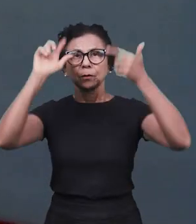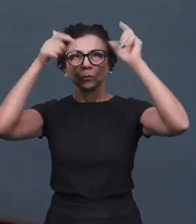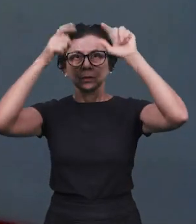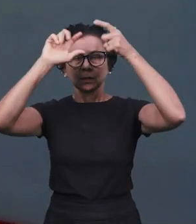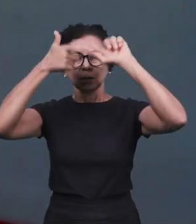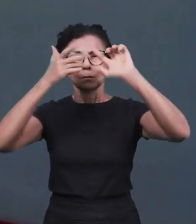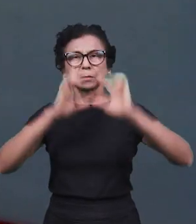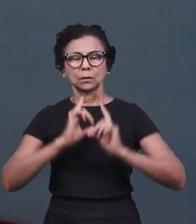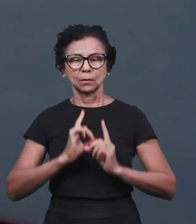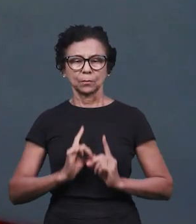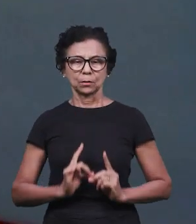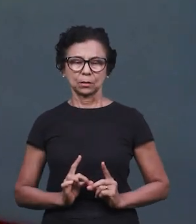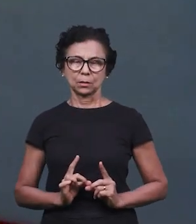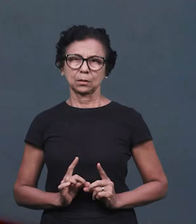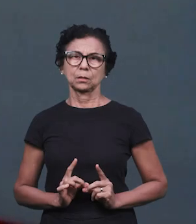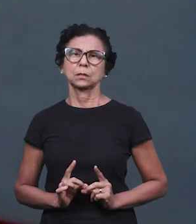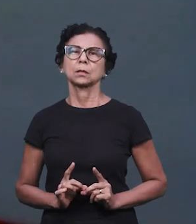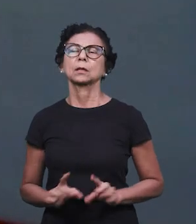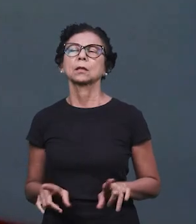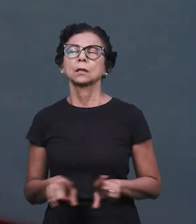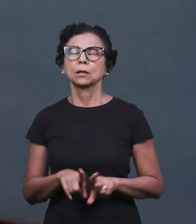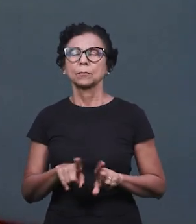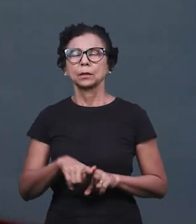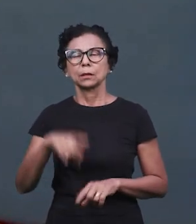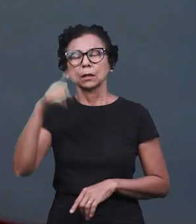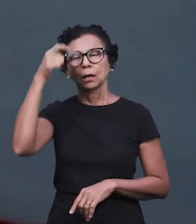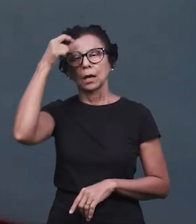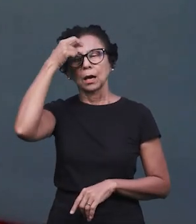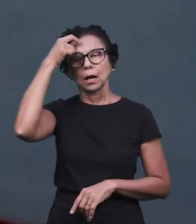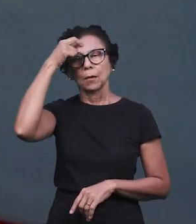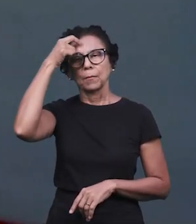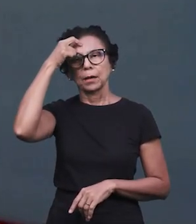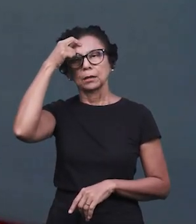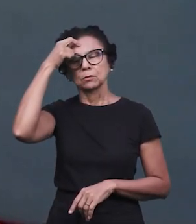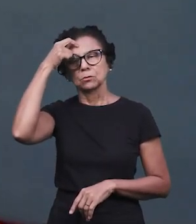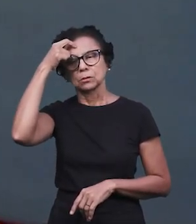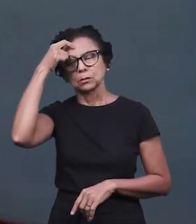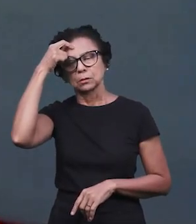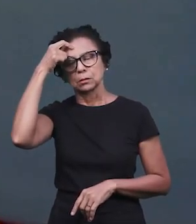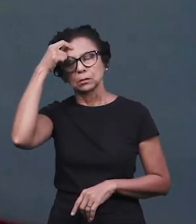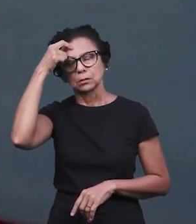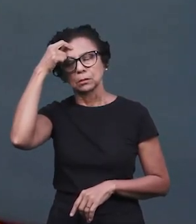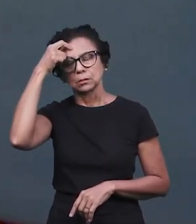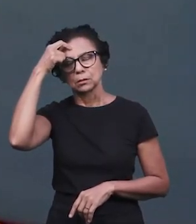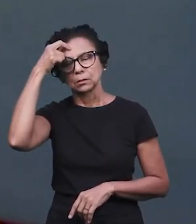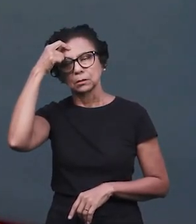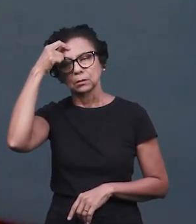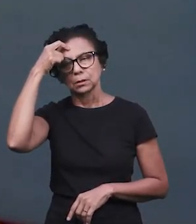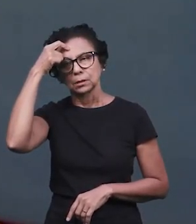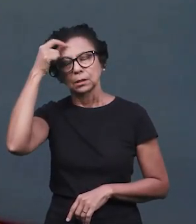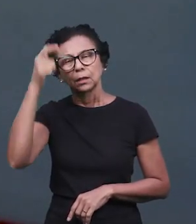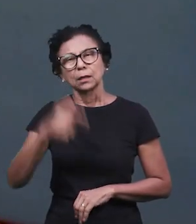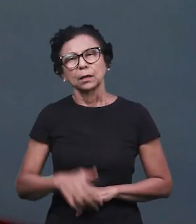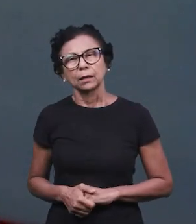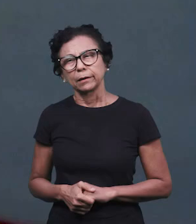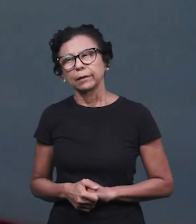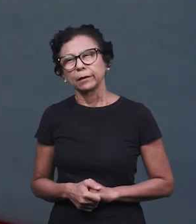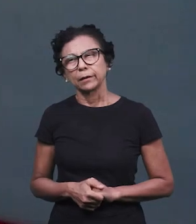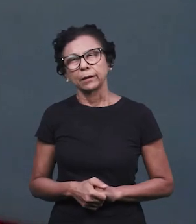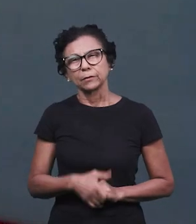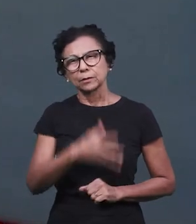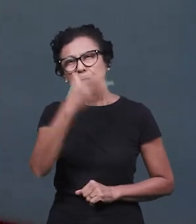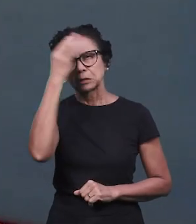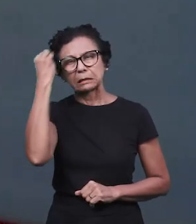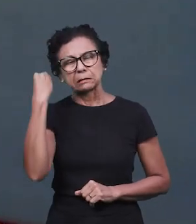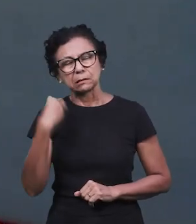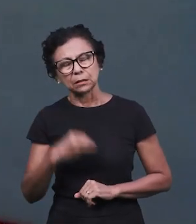alta associação com o quadro demencial, o TDAH. Agora, tem umas 2 semanas também, saiu um estudo do